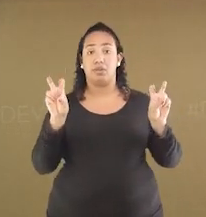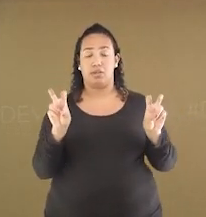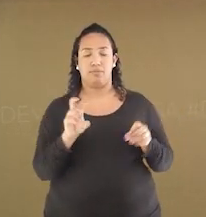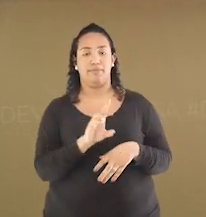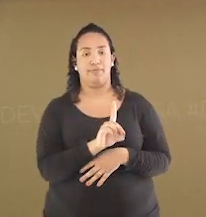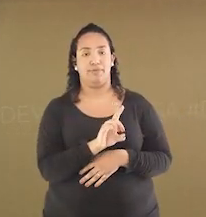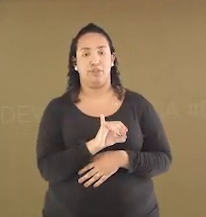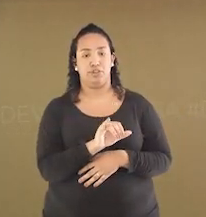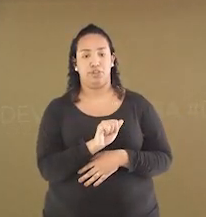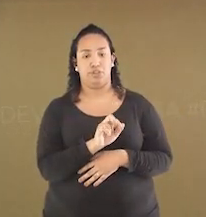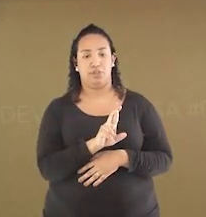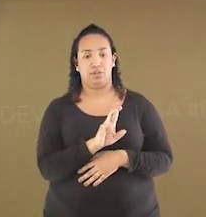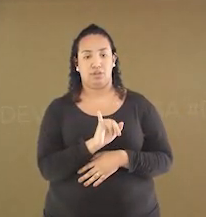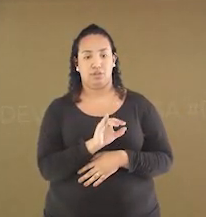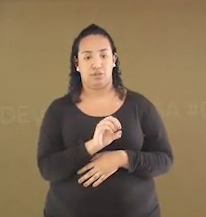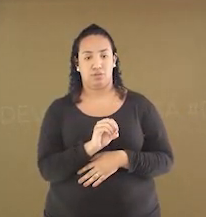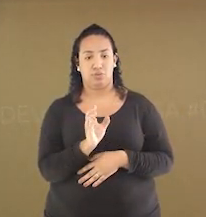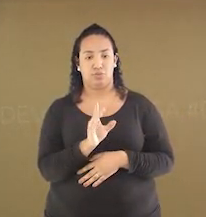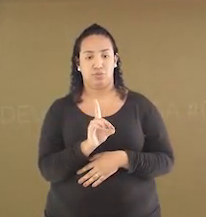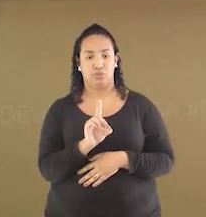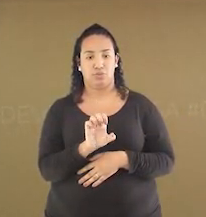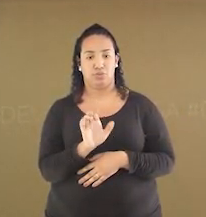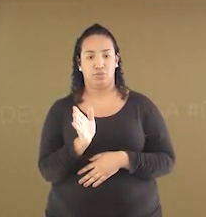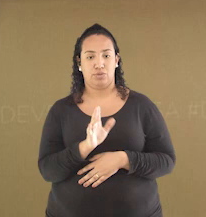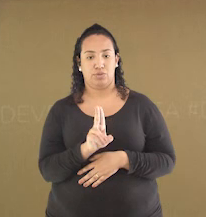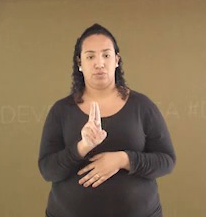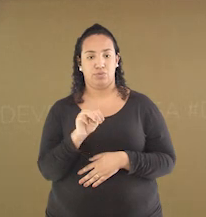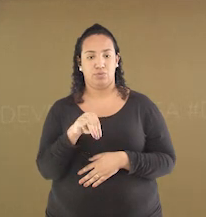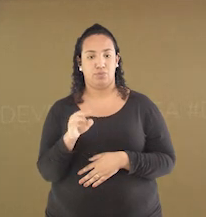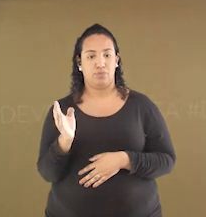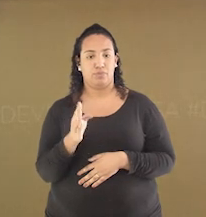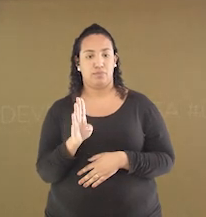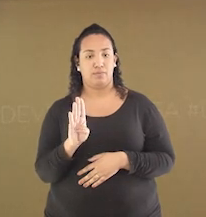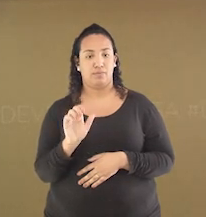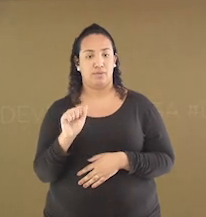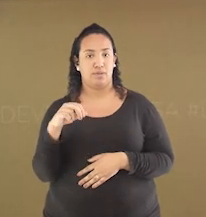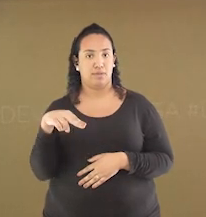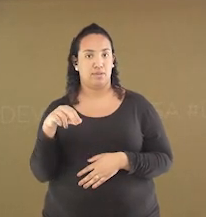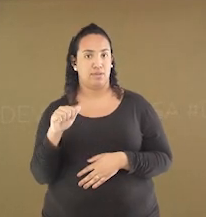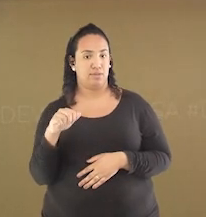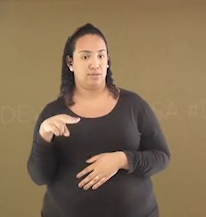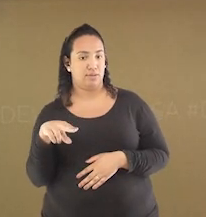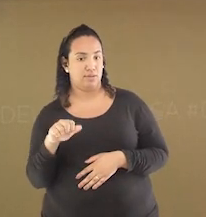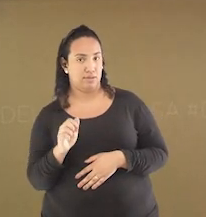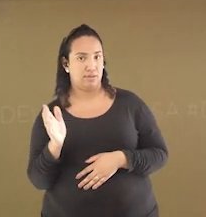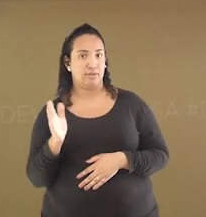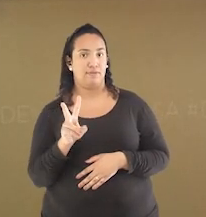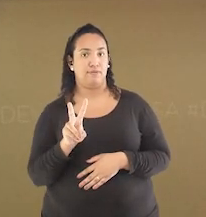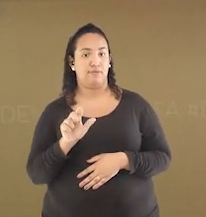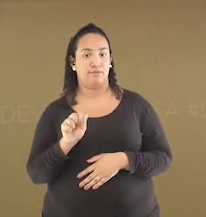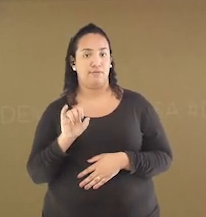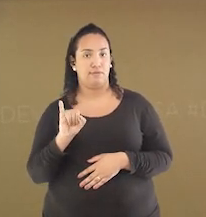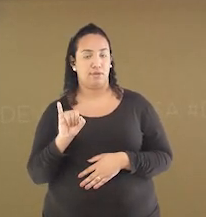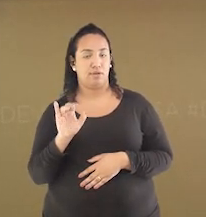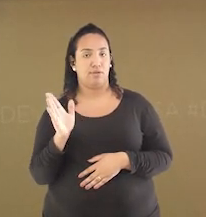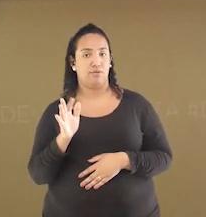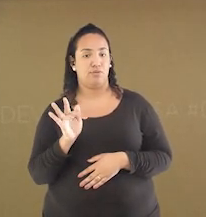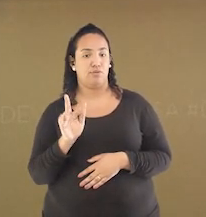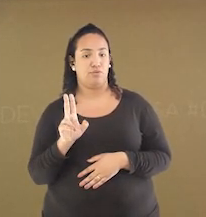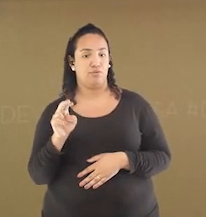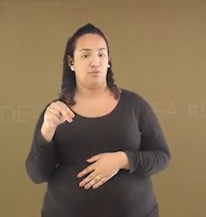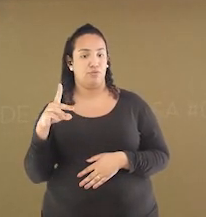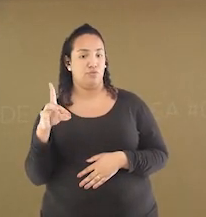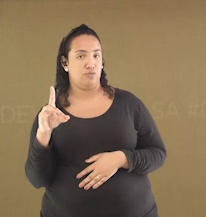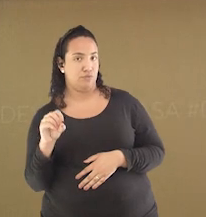título é Diário de um Banana Vai Fundo. O livro Diário de um Banana Vai Fundo